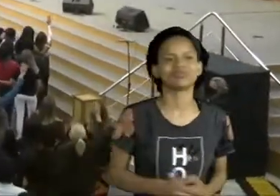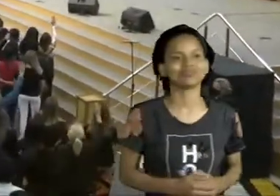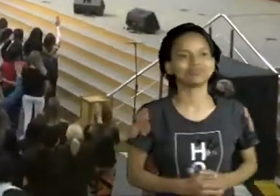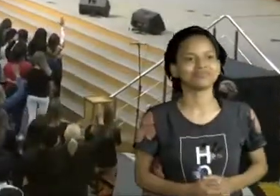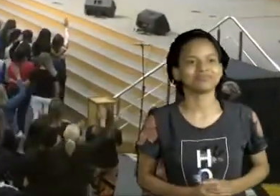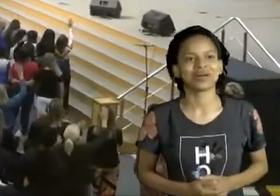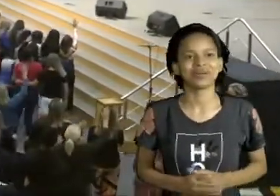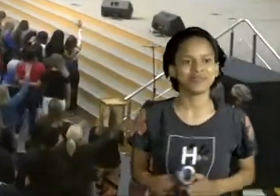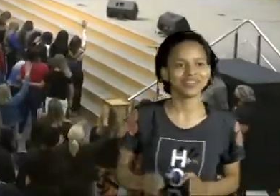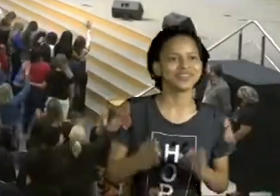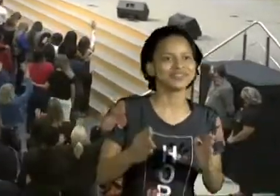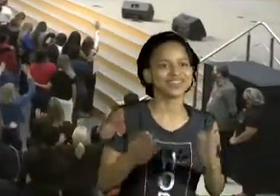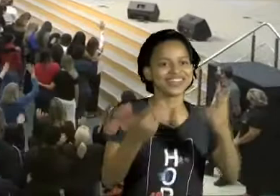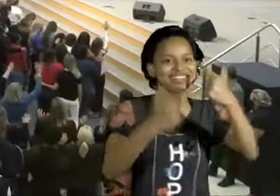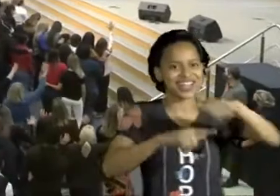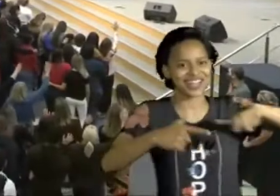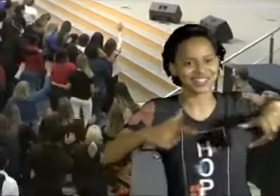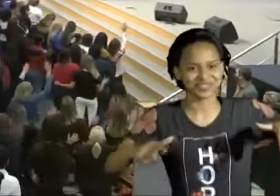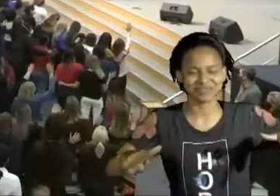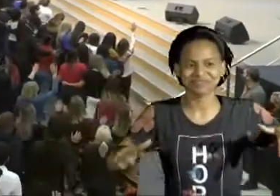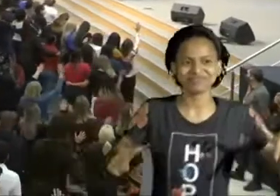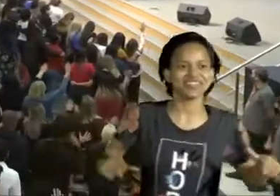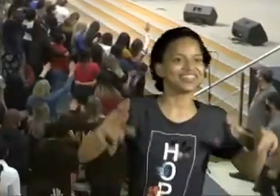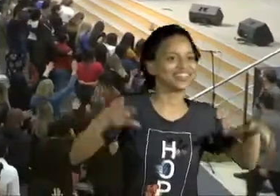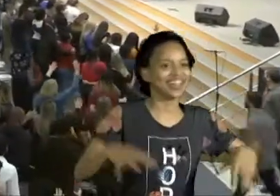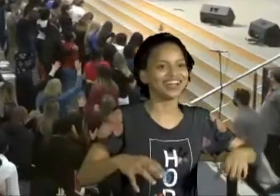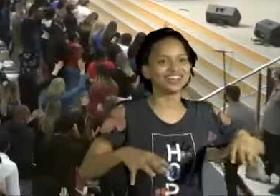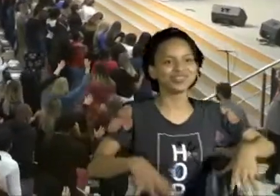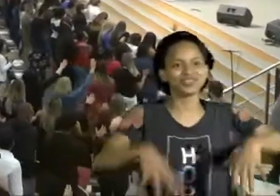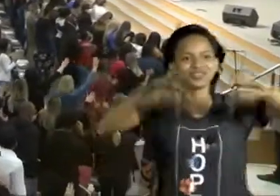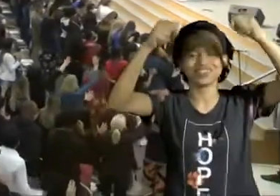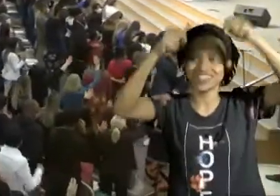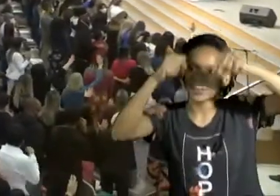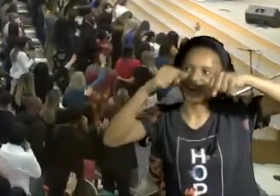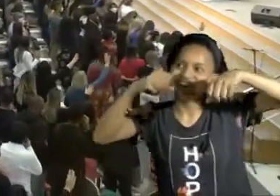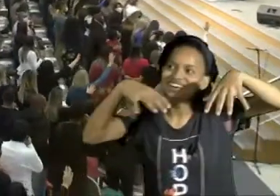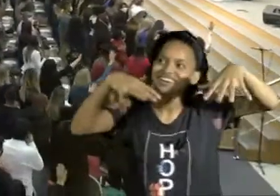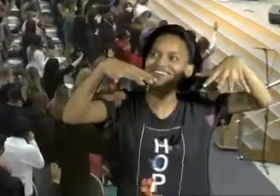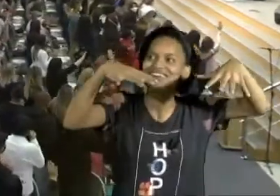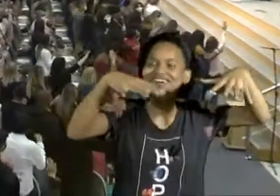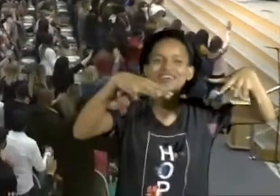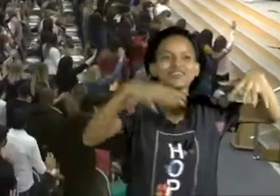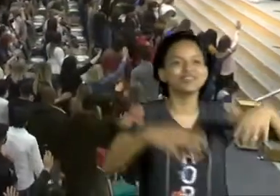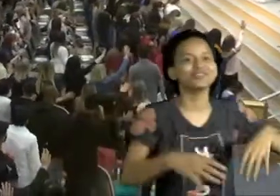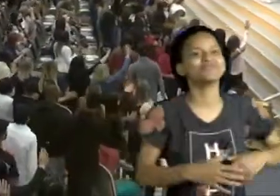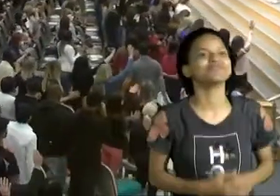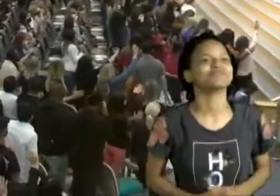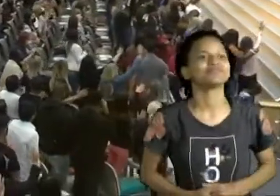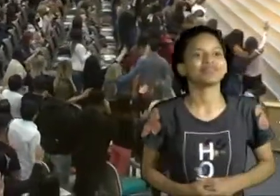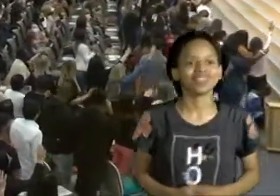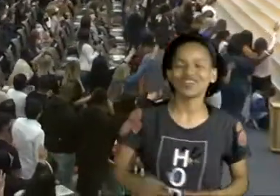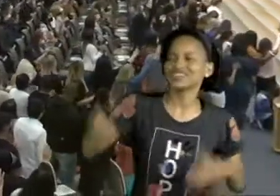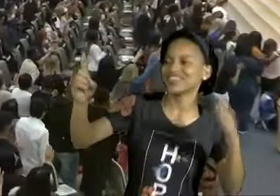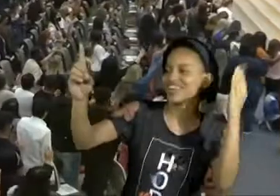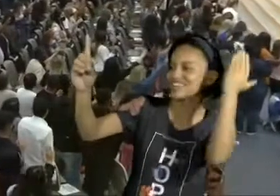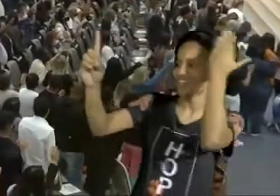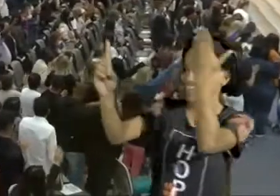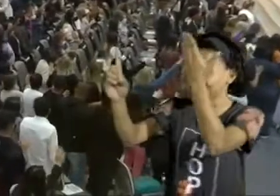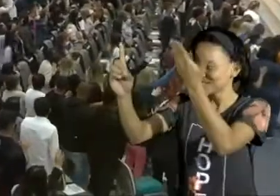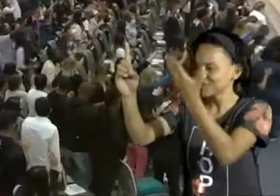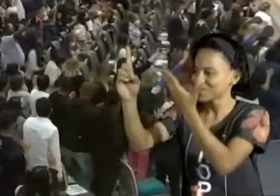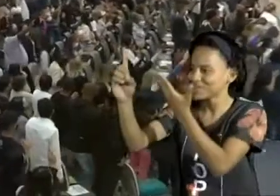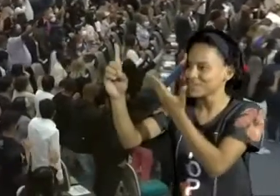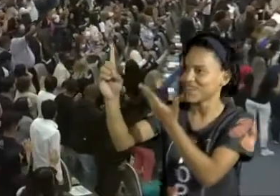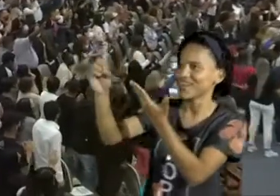Profetize isso. Declare essa verdade. Só para dar tempo para quem ainda está chegando. A igreja é